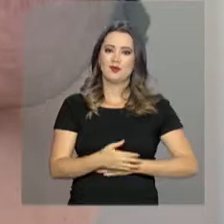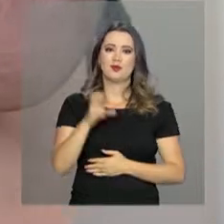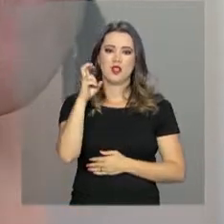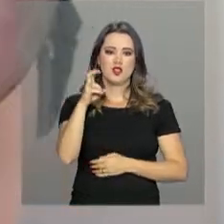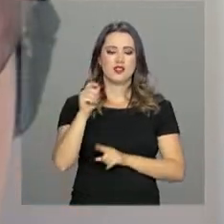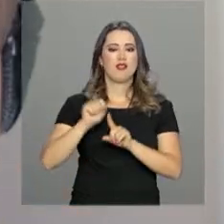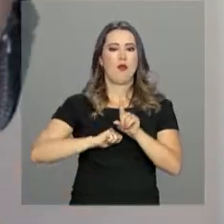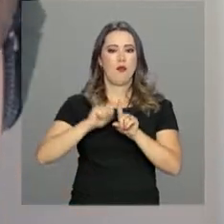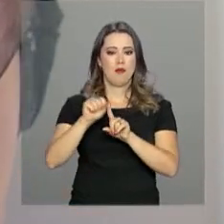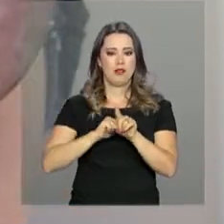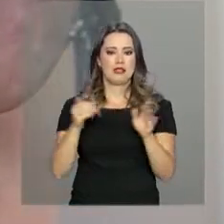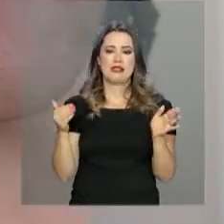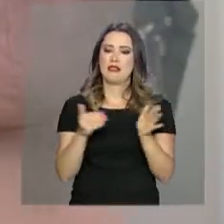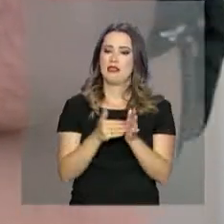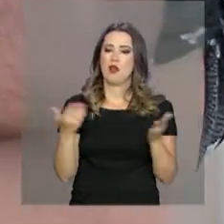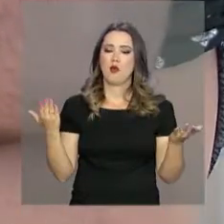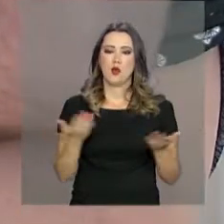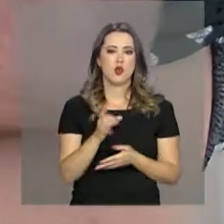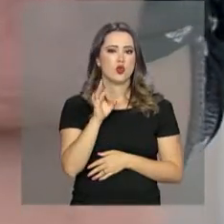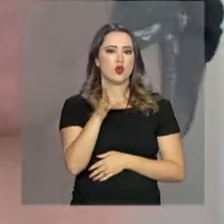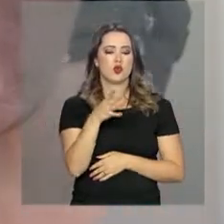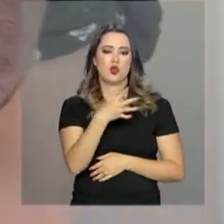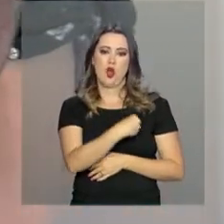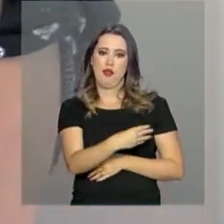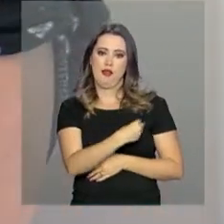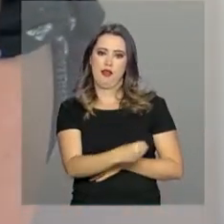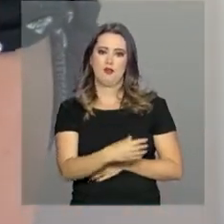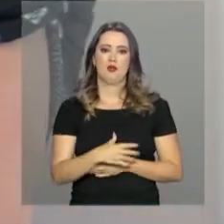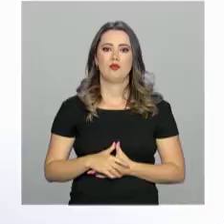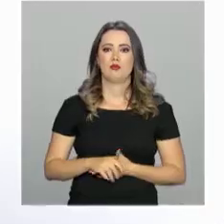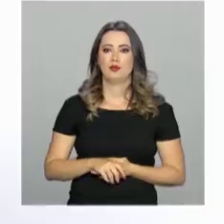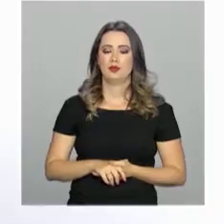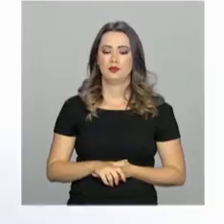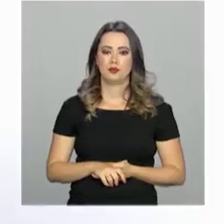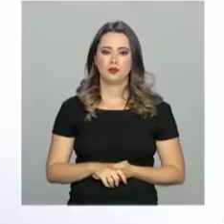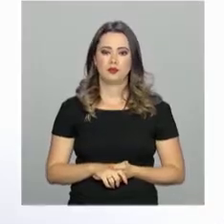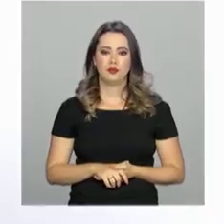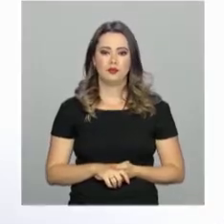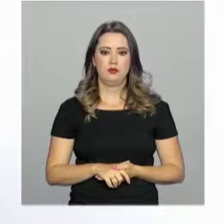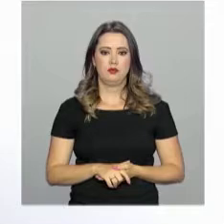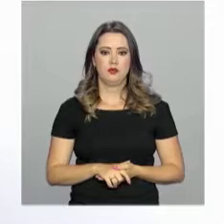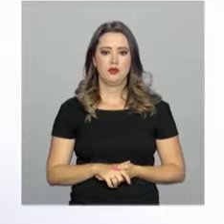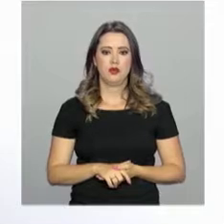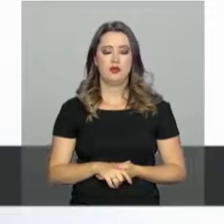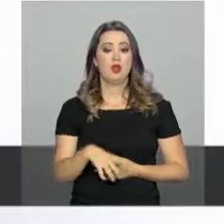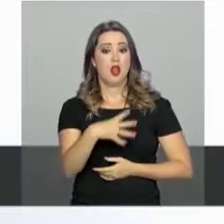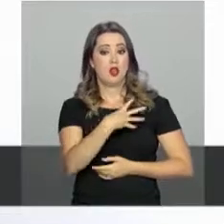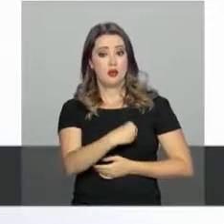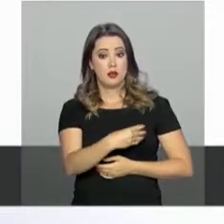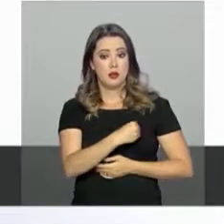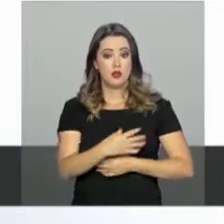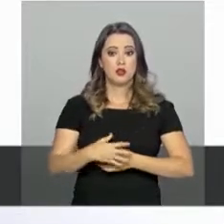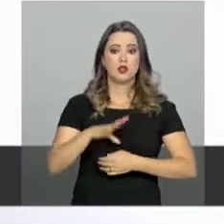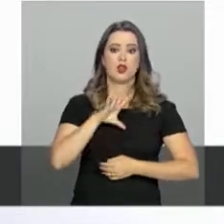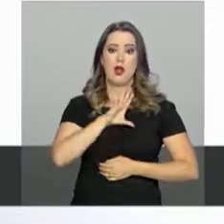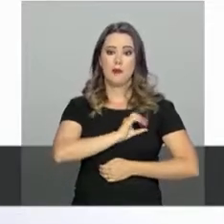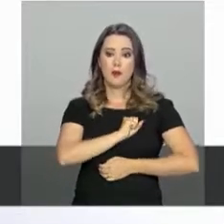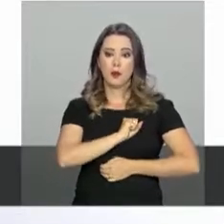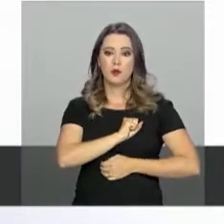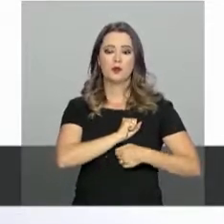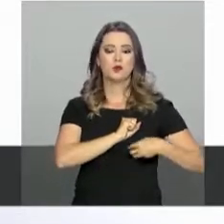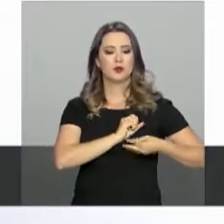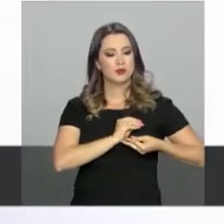cinco meses até hoje só se alimenta do leite materno estou alimentando com leite ou alimentando com amor